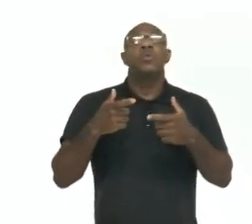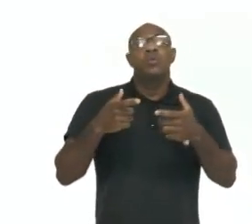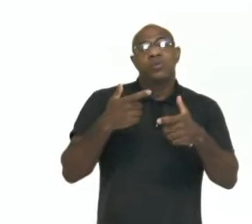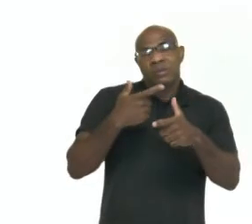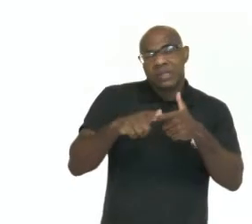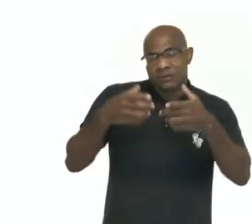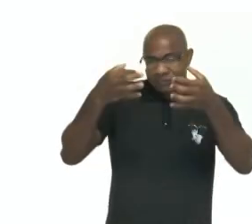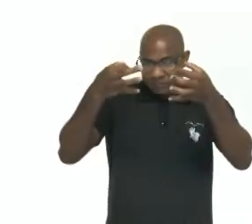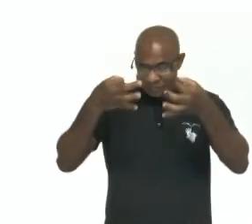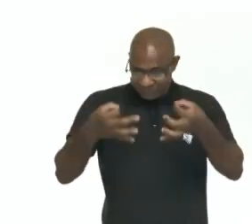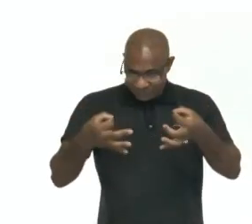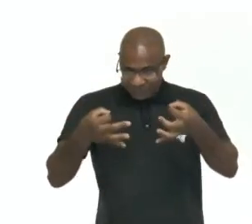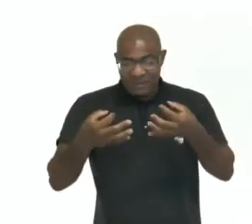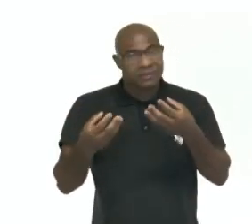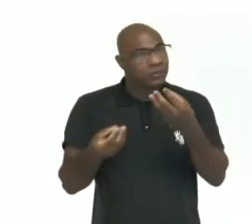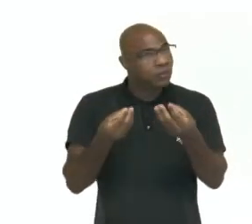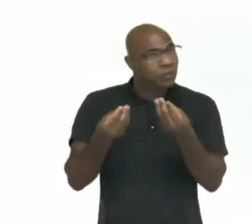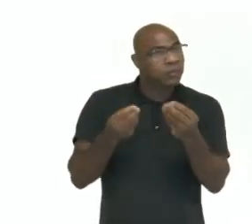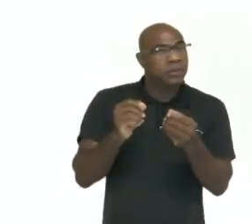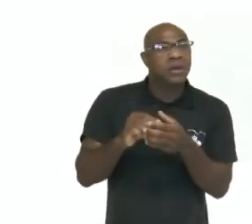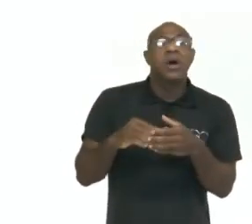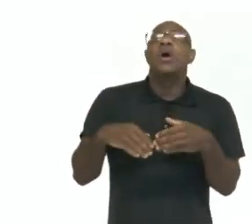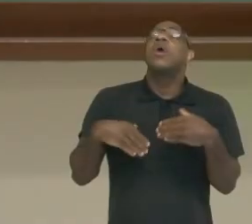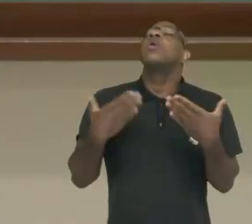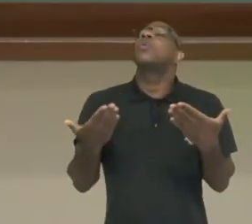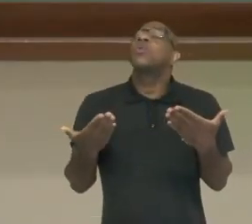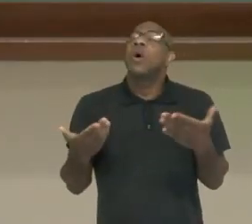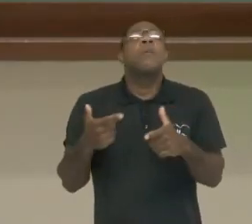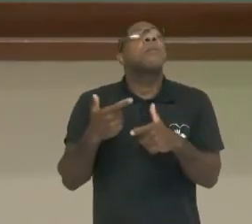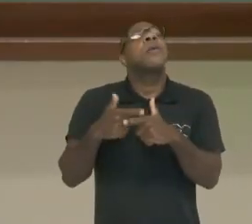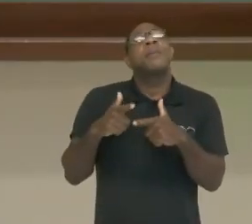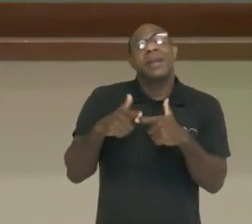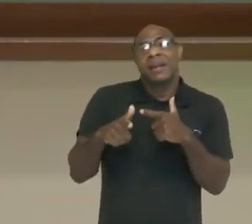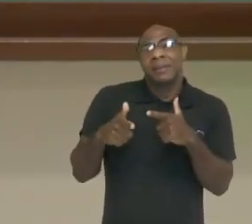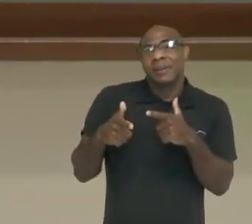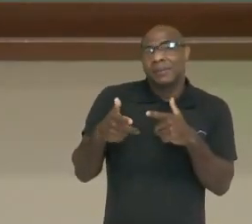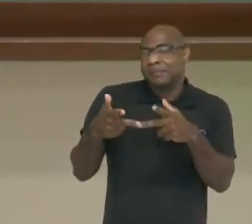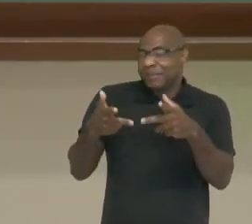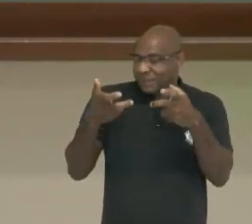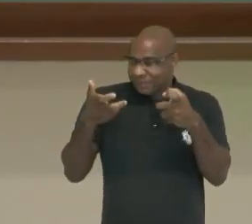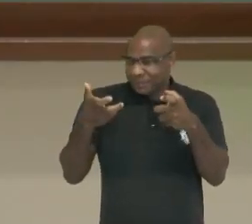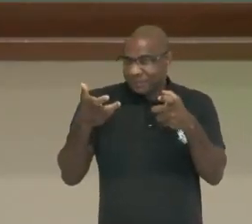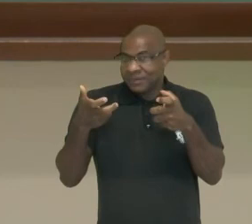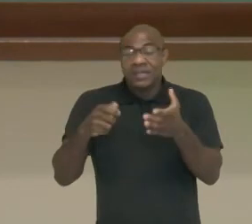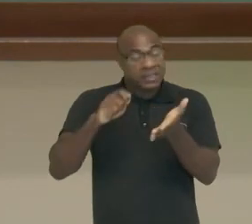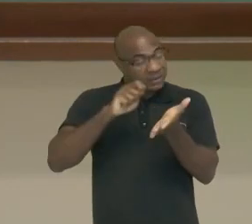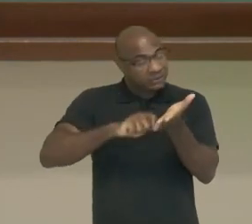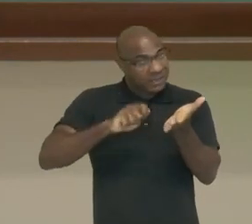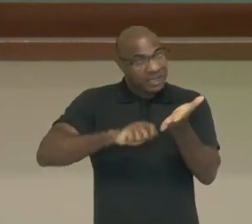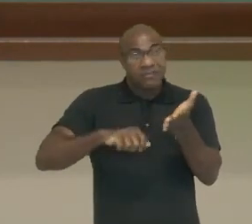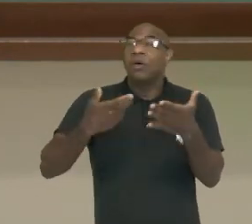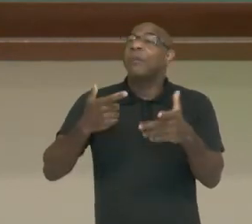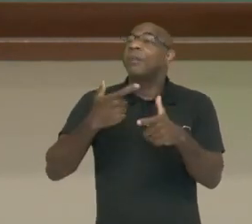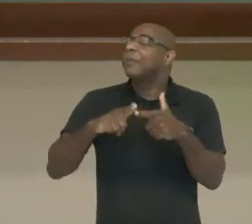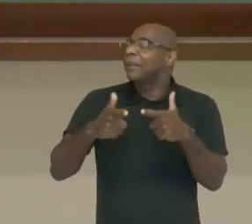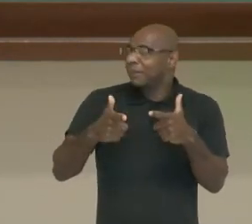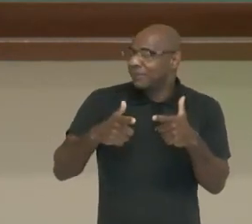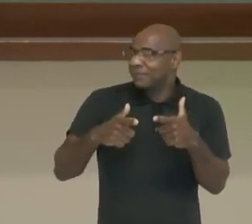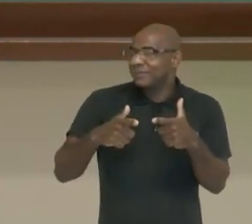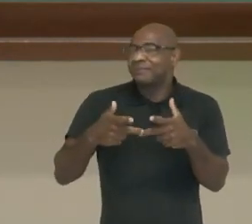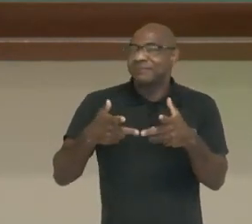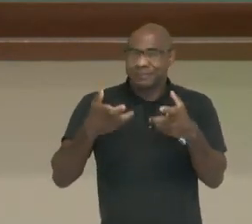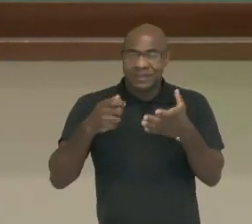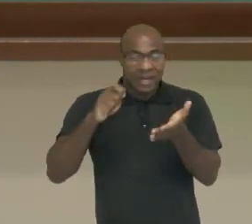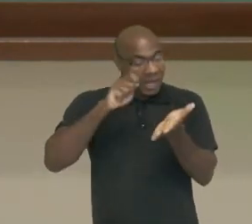coerente. Aponte qual é esse problema. Eu vou ficando aqui, eu sei que você já se ligou, mas vai anotando aí, hein?